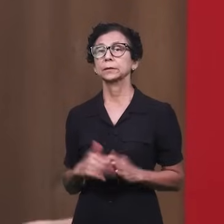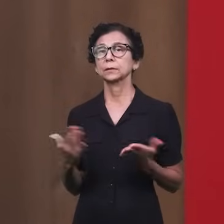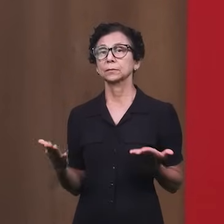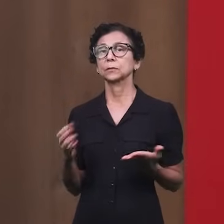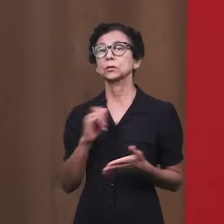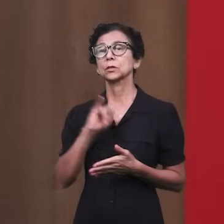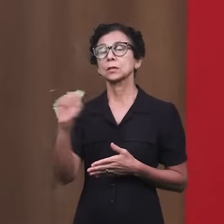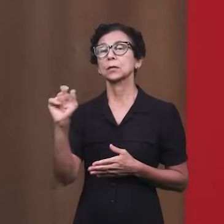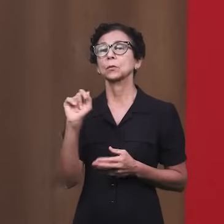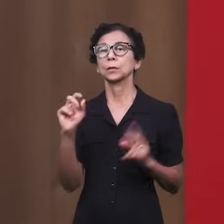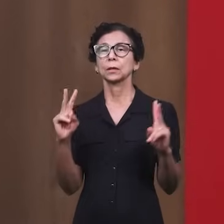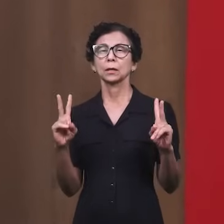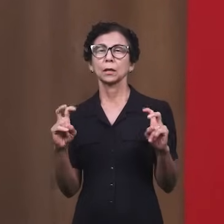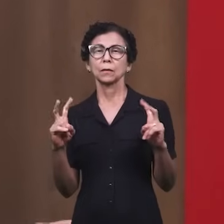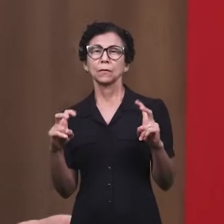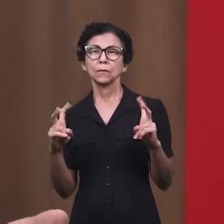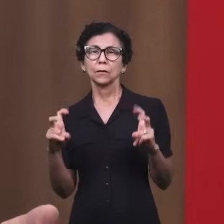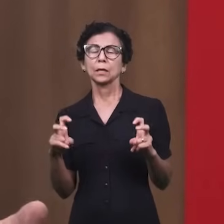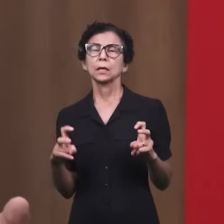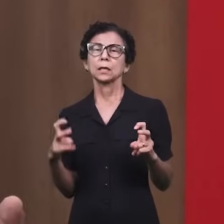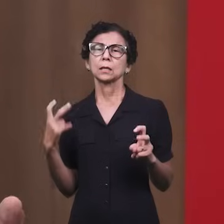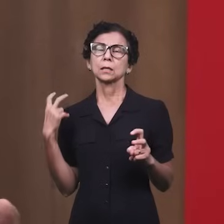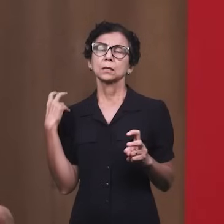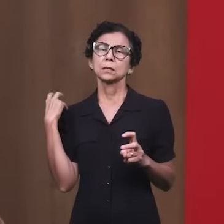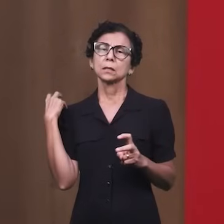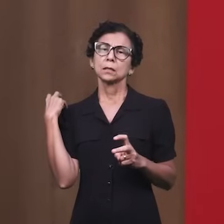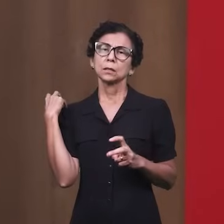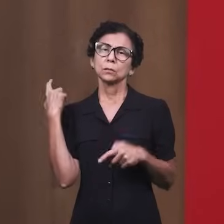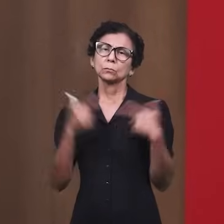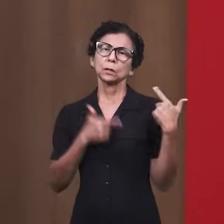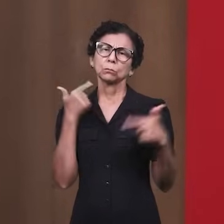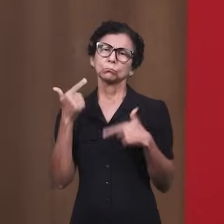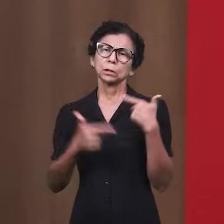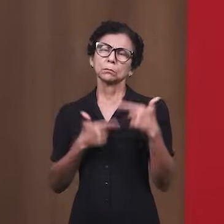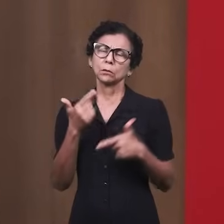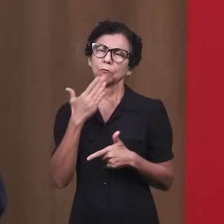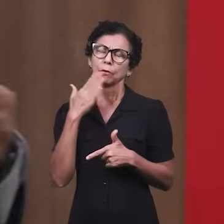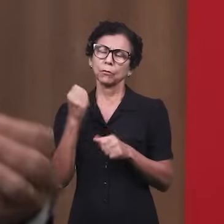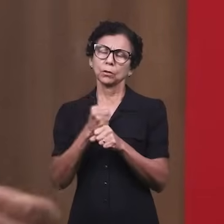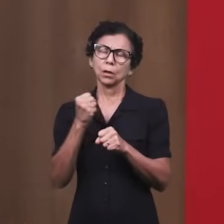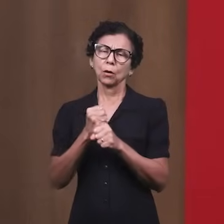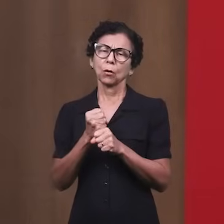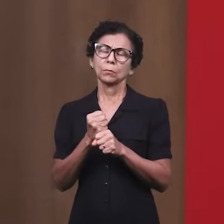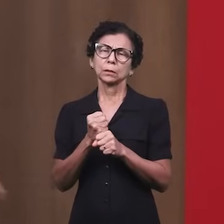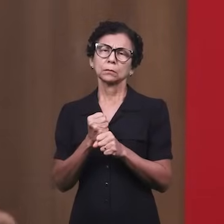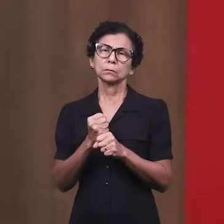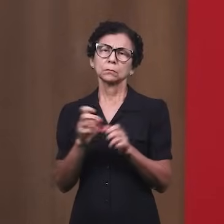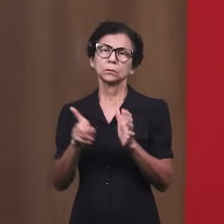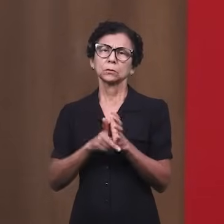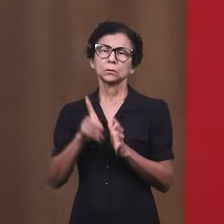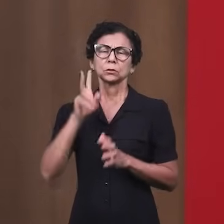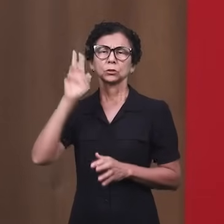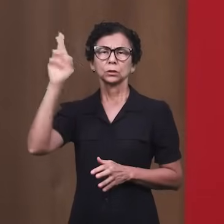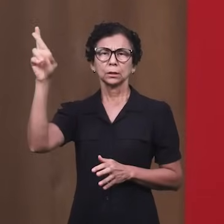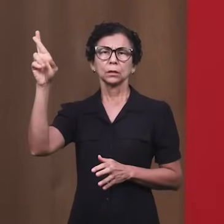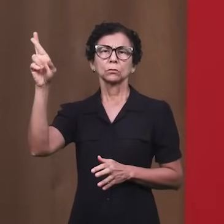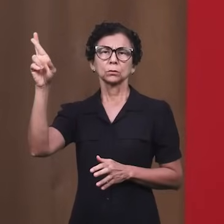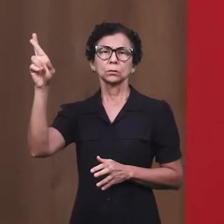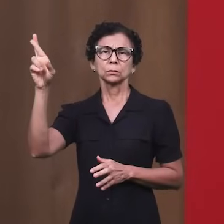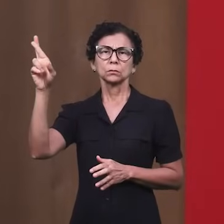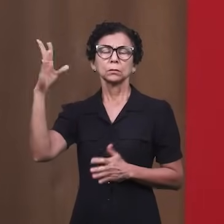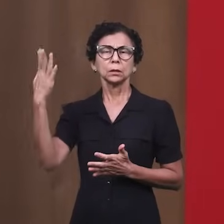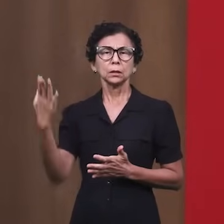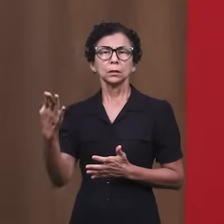carreira guardei a fé e onde que nós encontramos todo o substrato espiritual